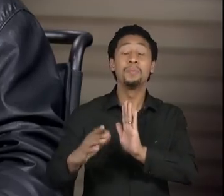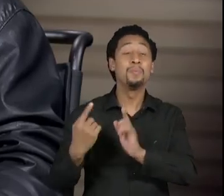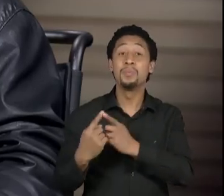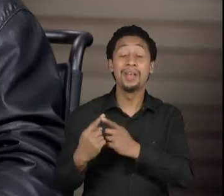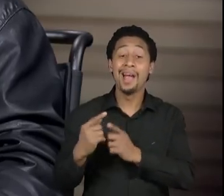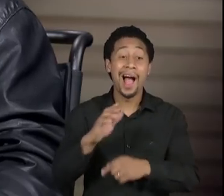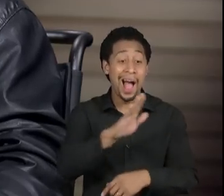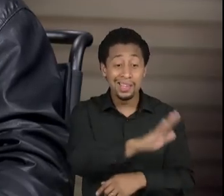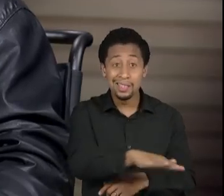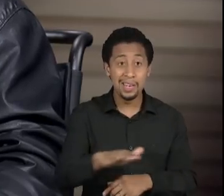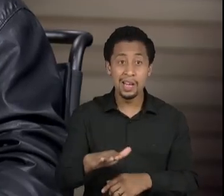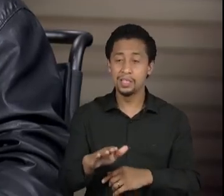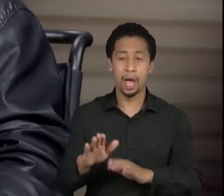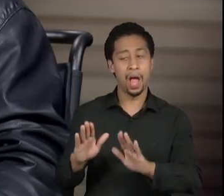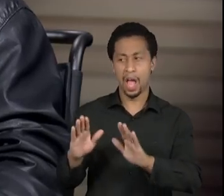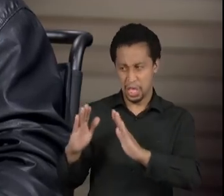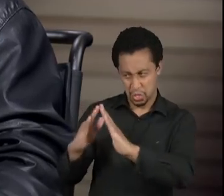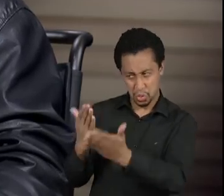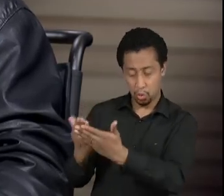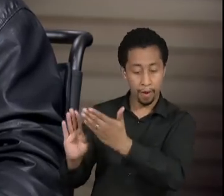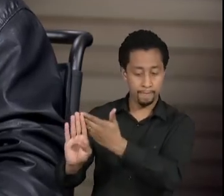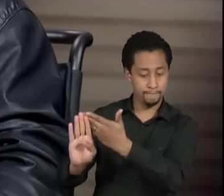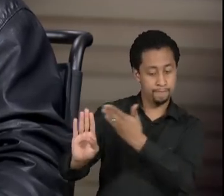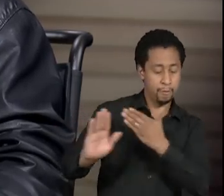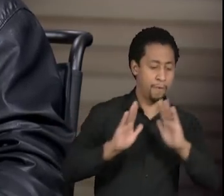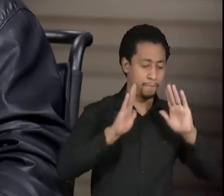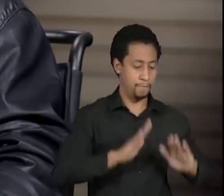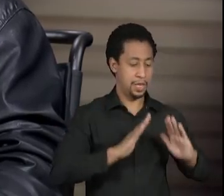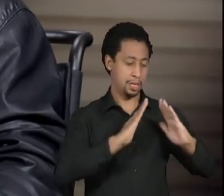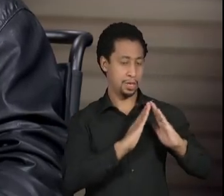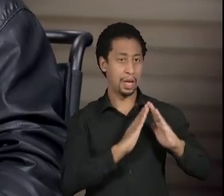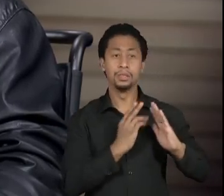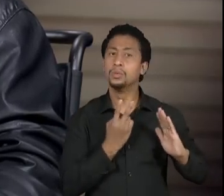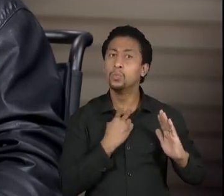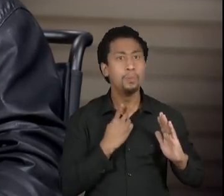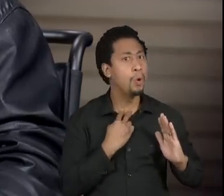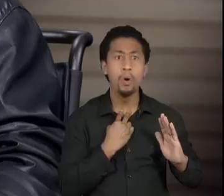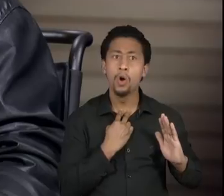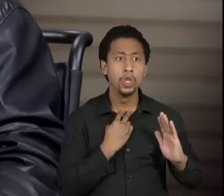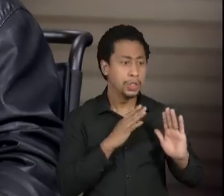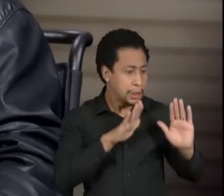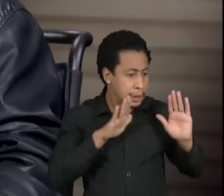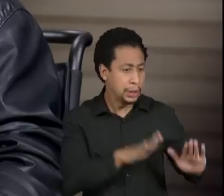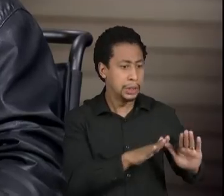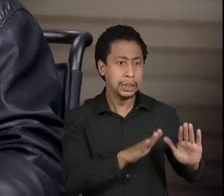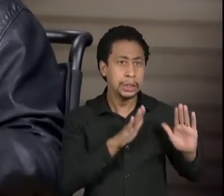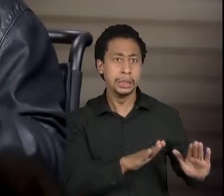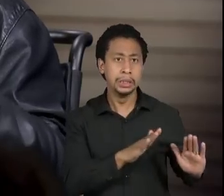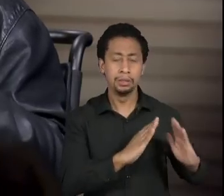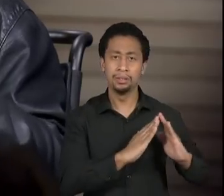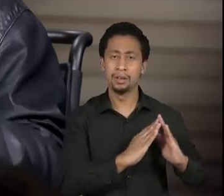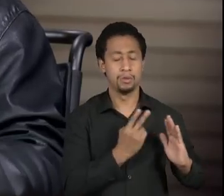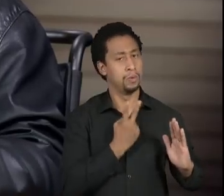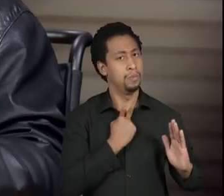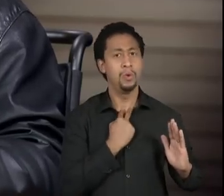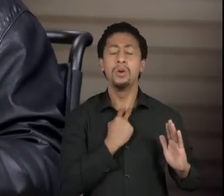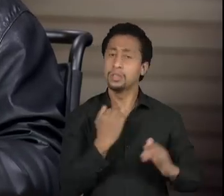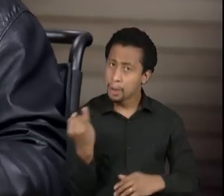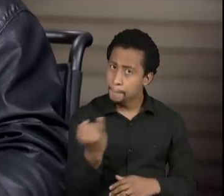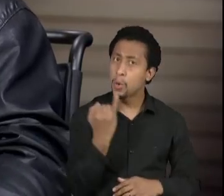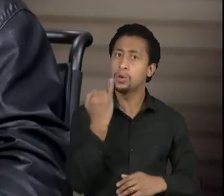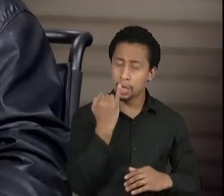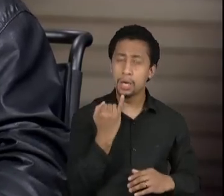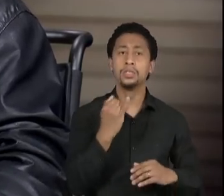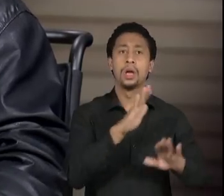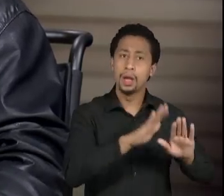experiência escolar que propicia a convivência com a diversidade, que é absolutamente fundamental para a constituição de